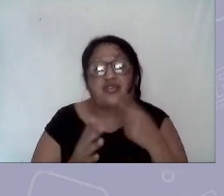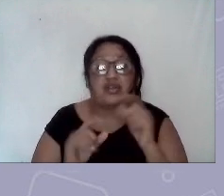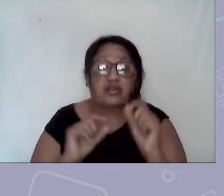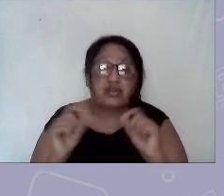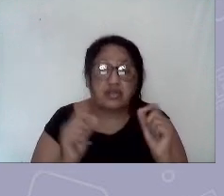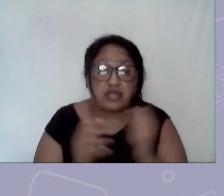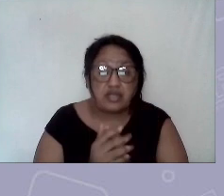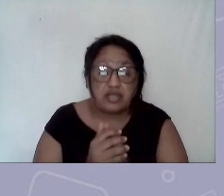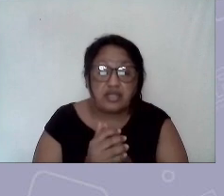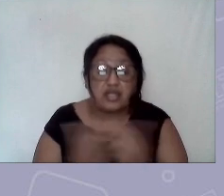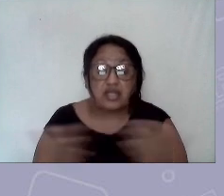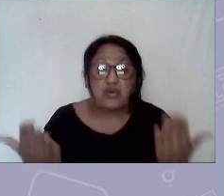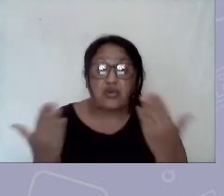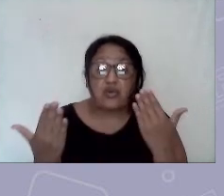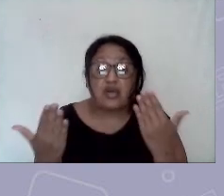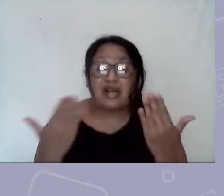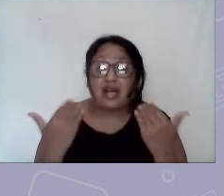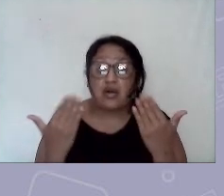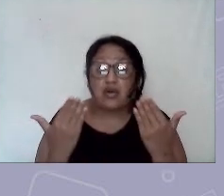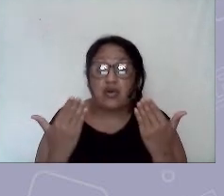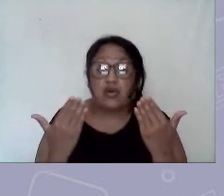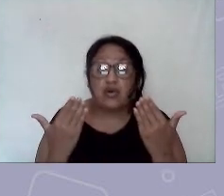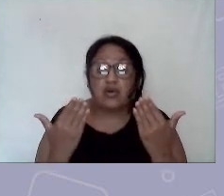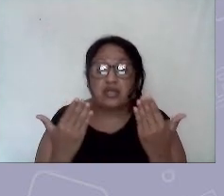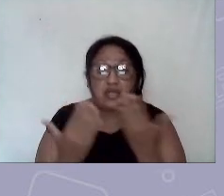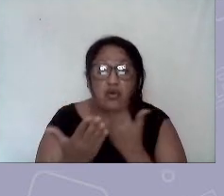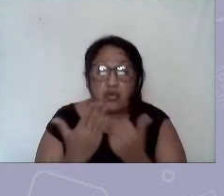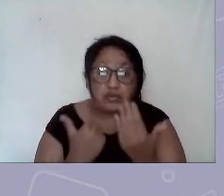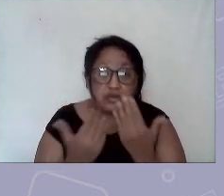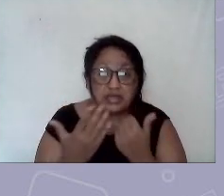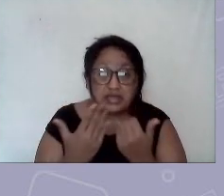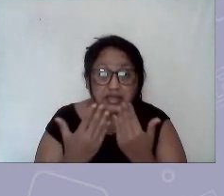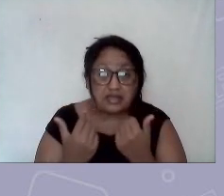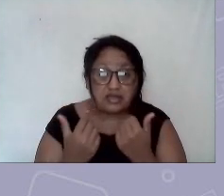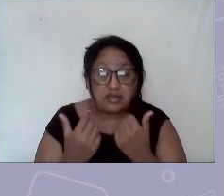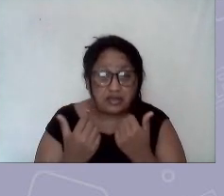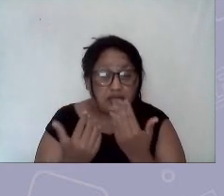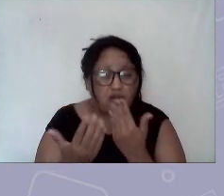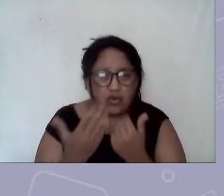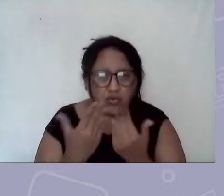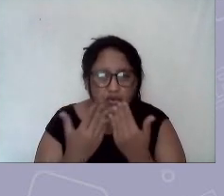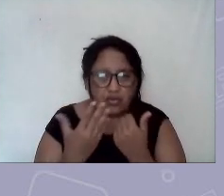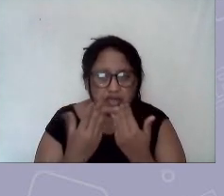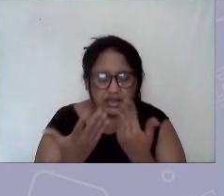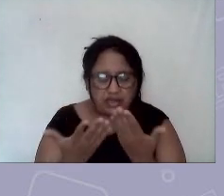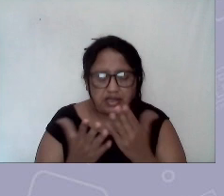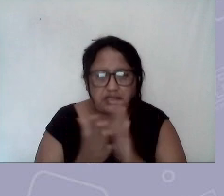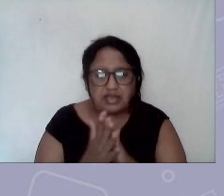que o calor perdido certo? deixa eu anotar aqui o calor perdido